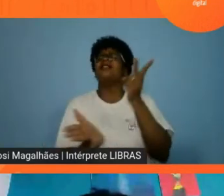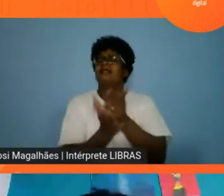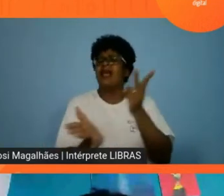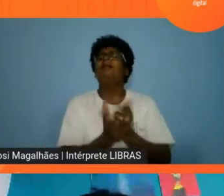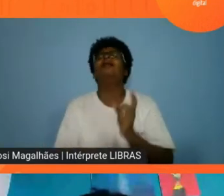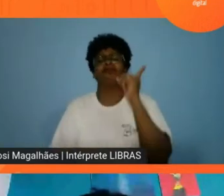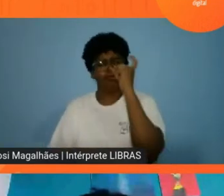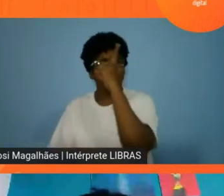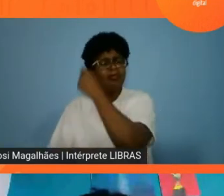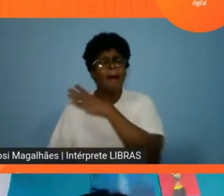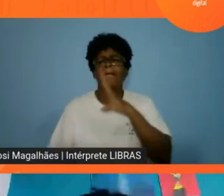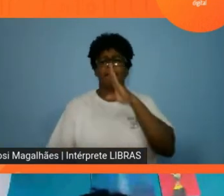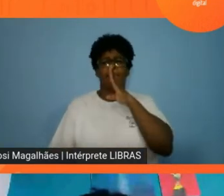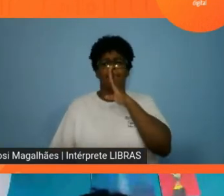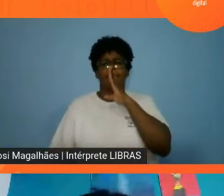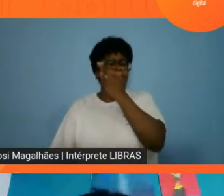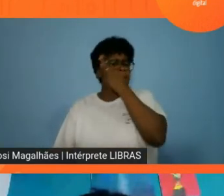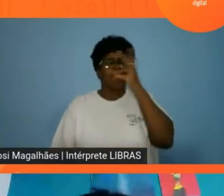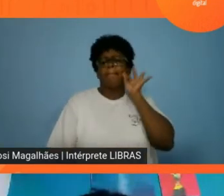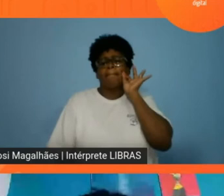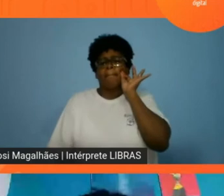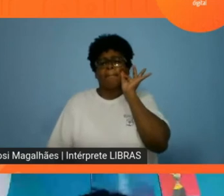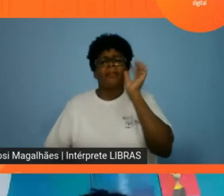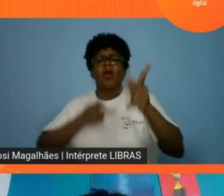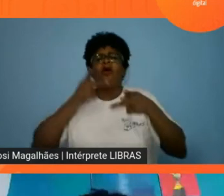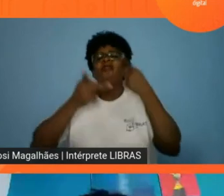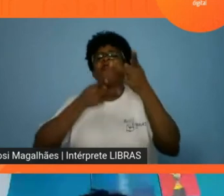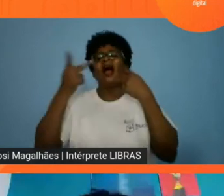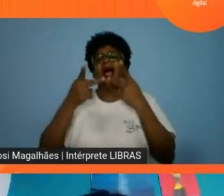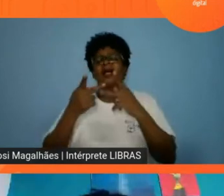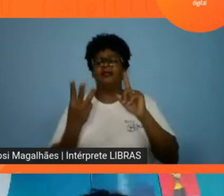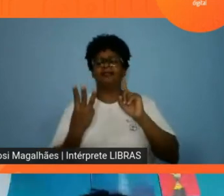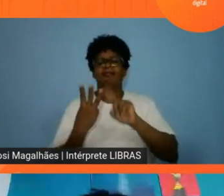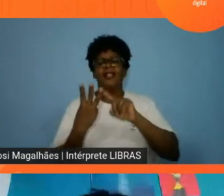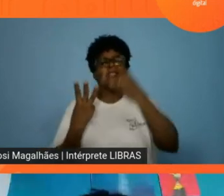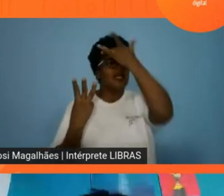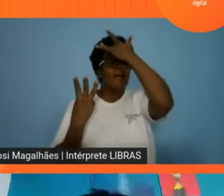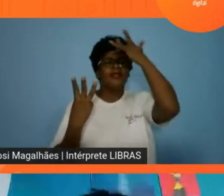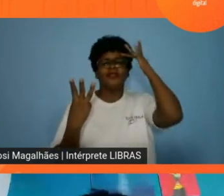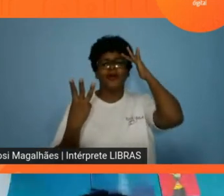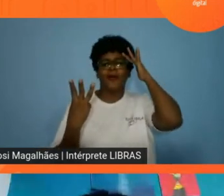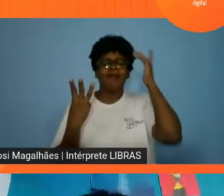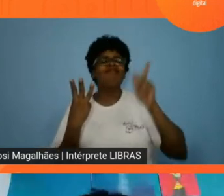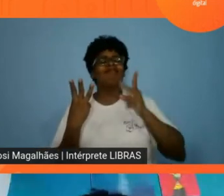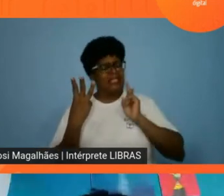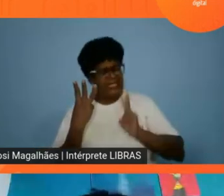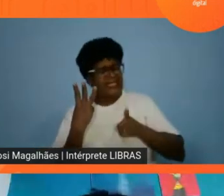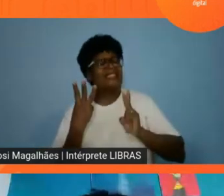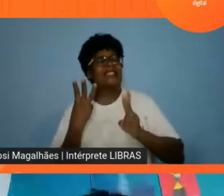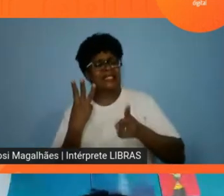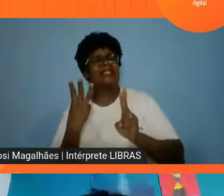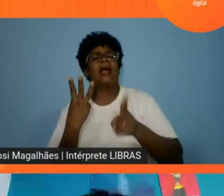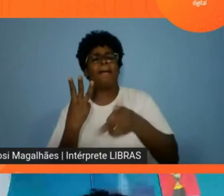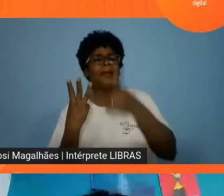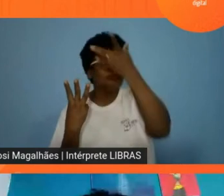invisibilizadas, silenciadas ou contadas em terceira pessoa. Né? Então, a